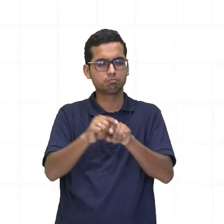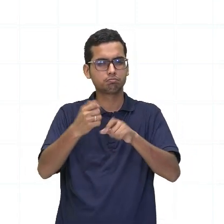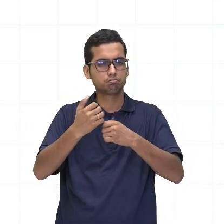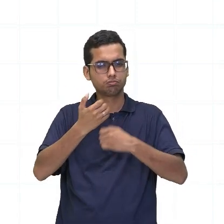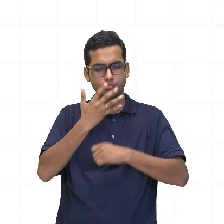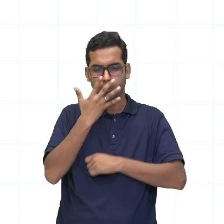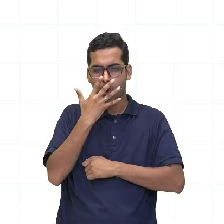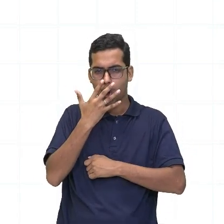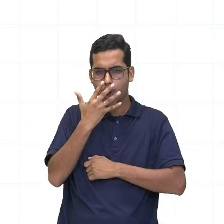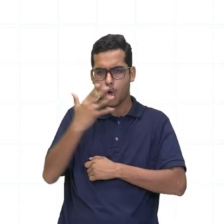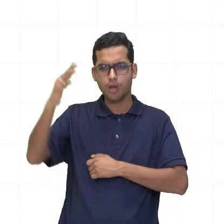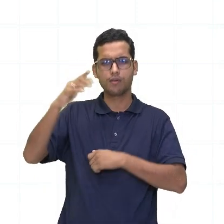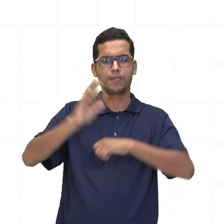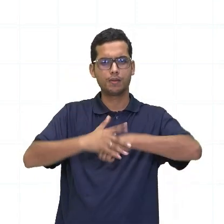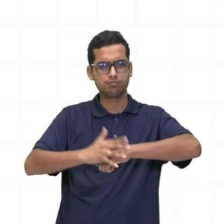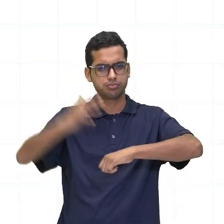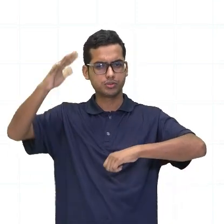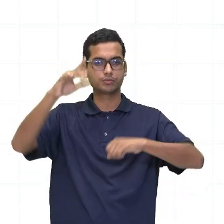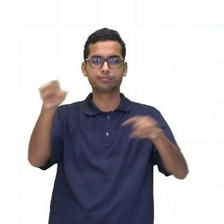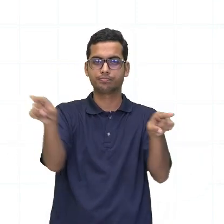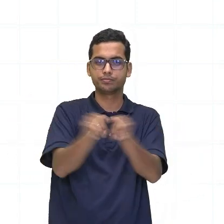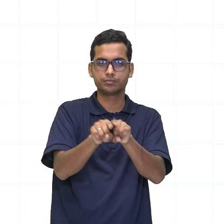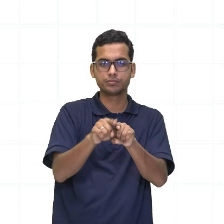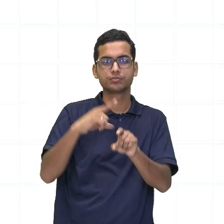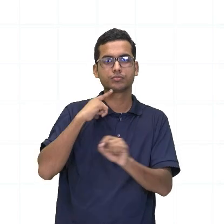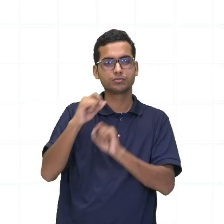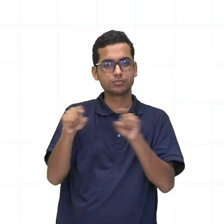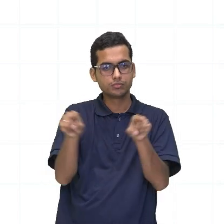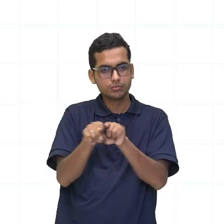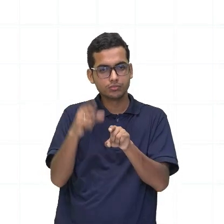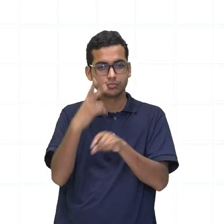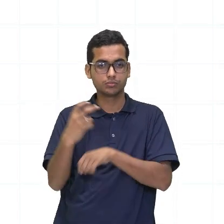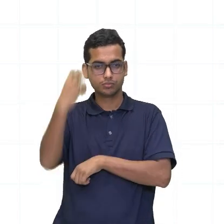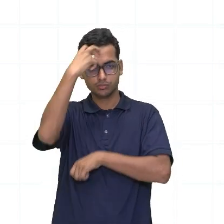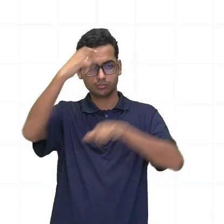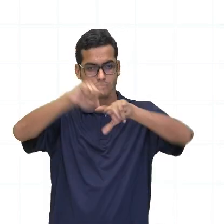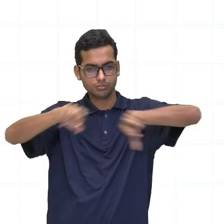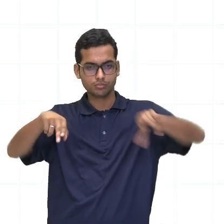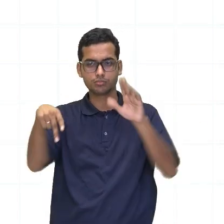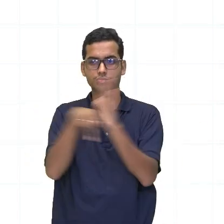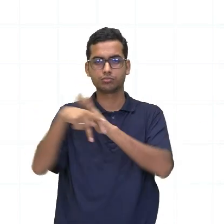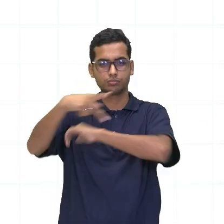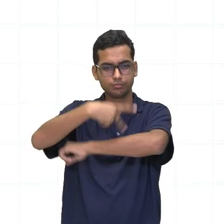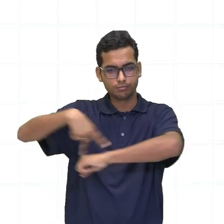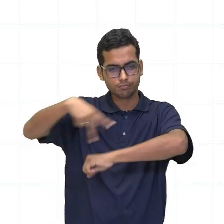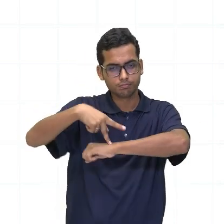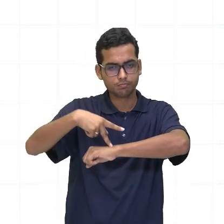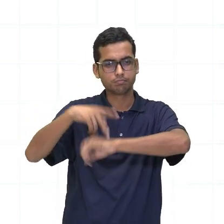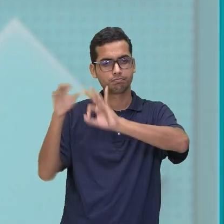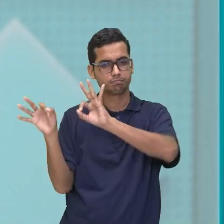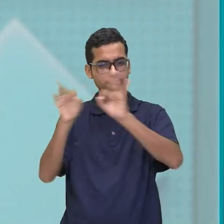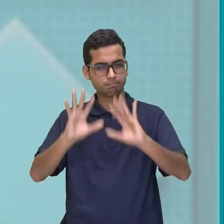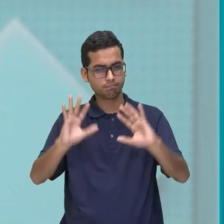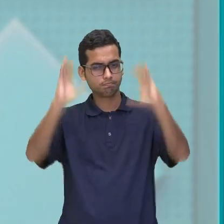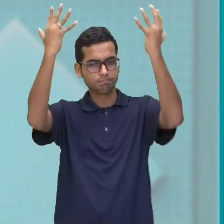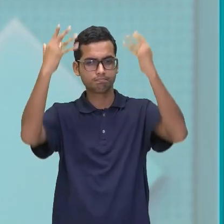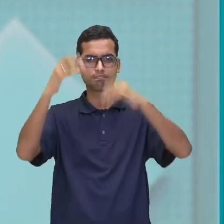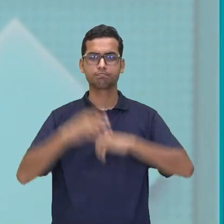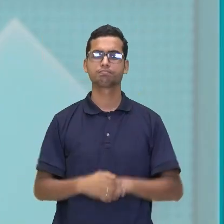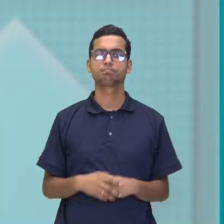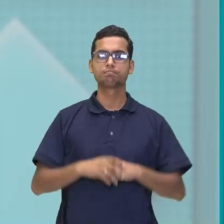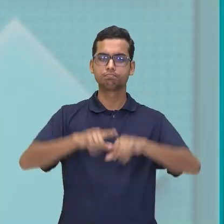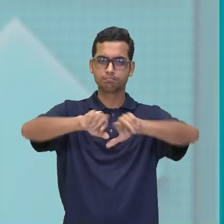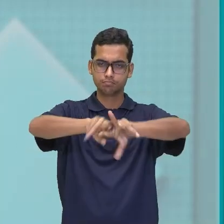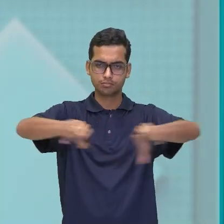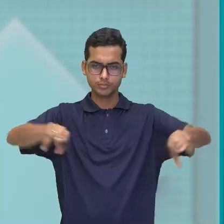diversidade cultural do país. Muito bem, não sei se vocês perceberam,